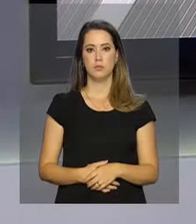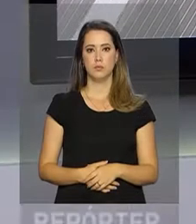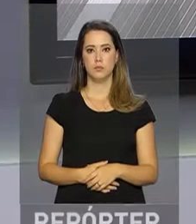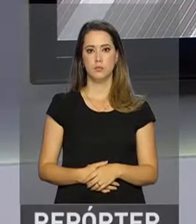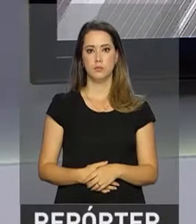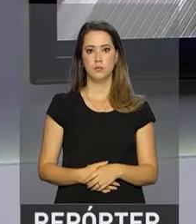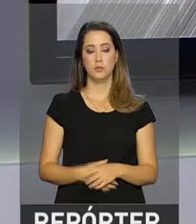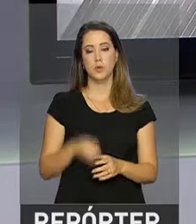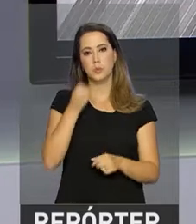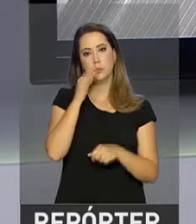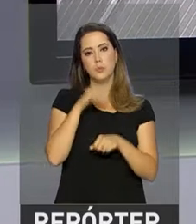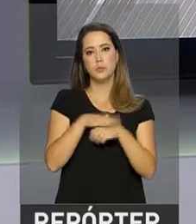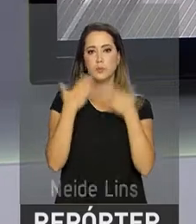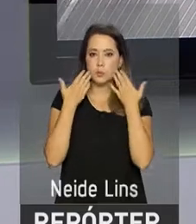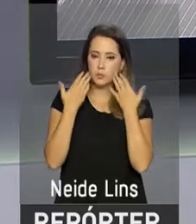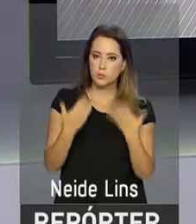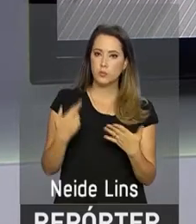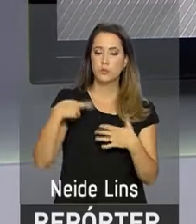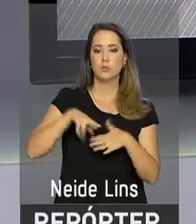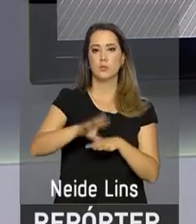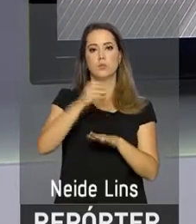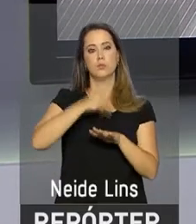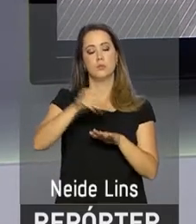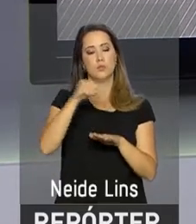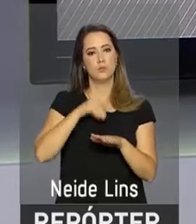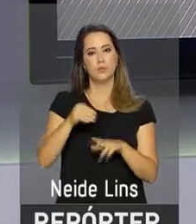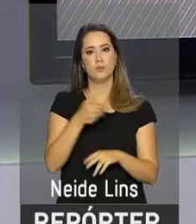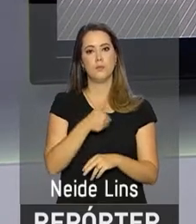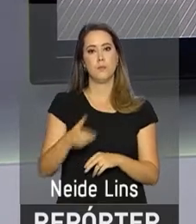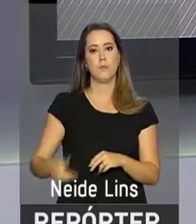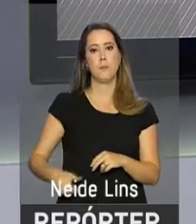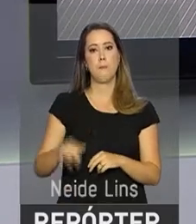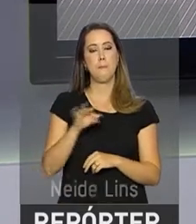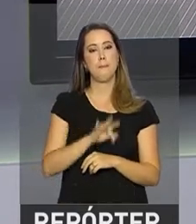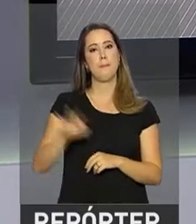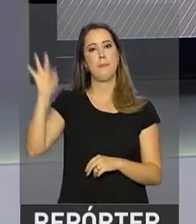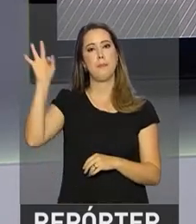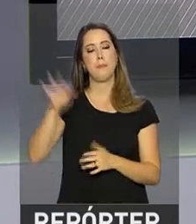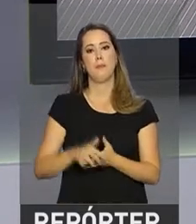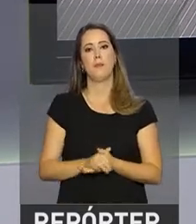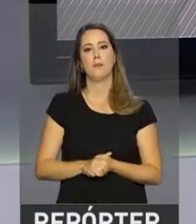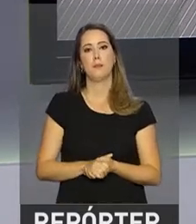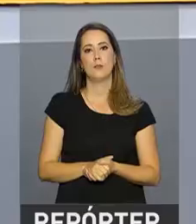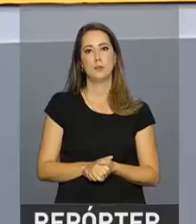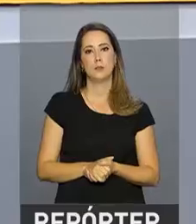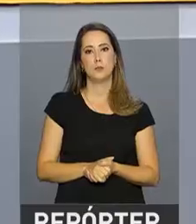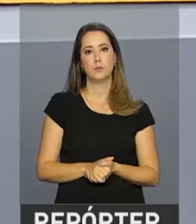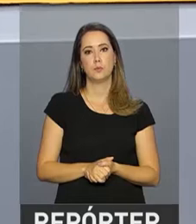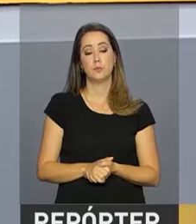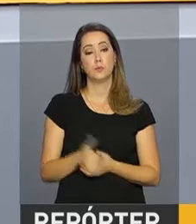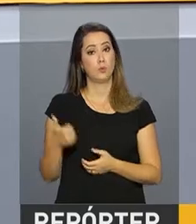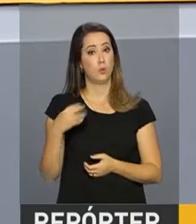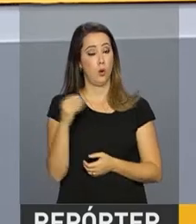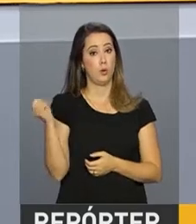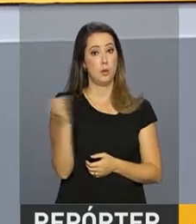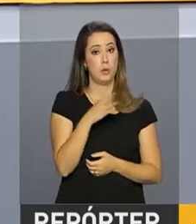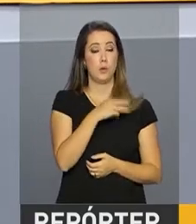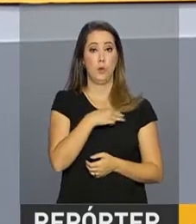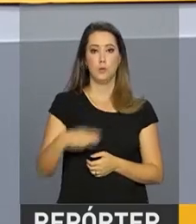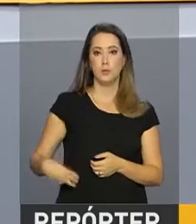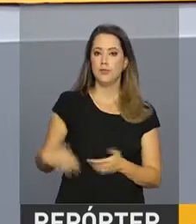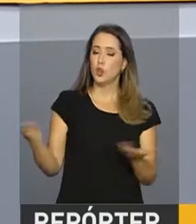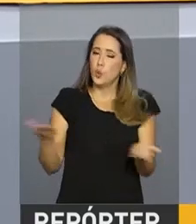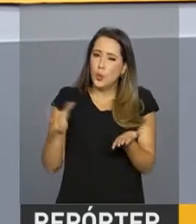boa noite estamos de volta com repórter nbr e as notícias do governo federal dez novos ministros